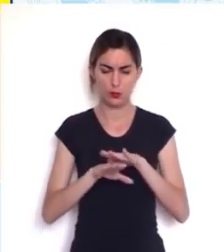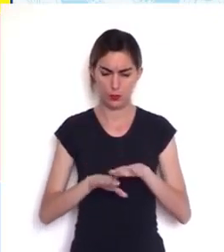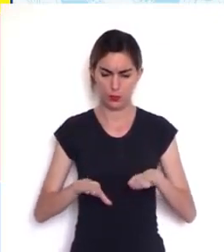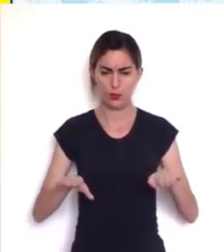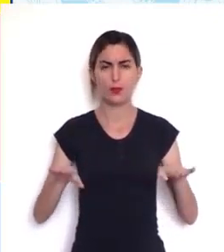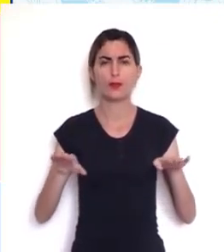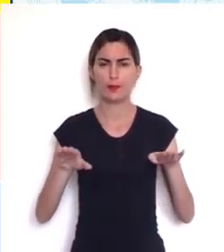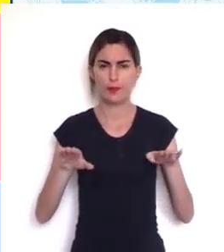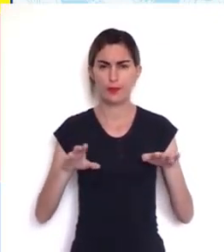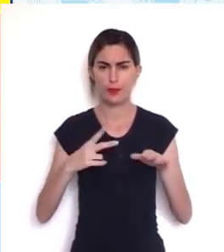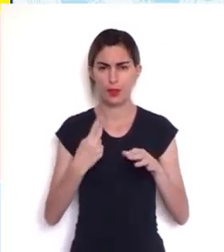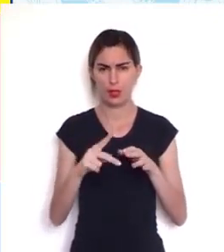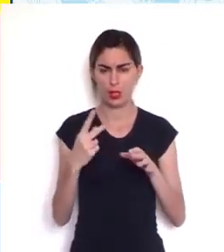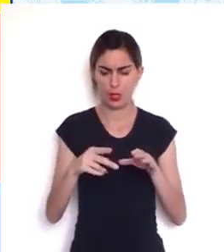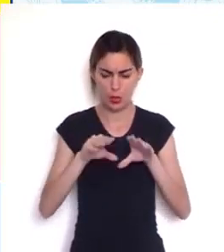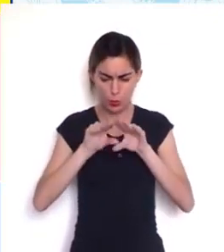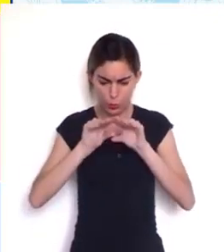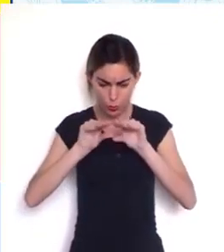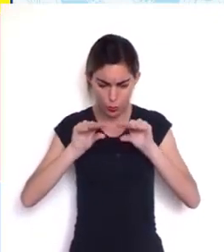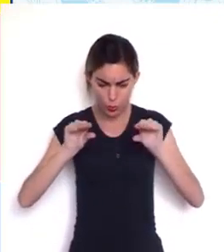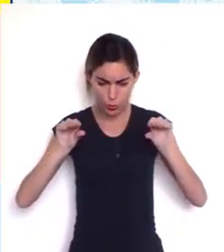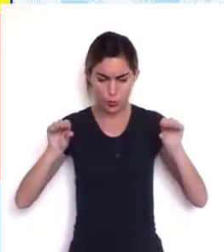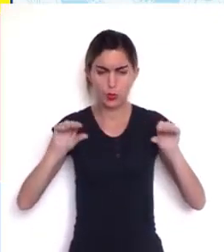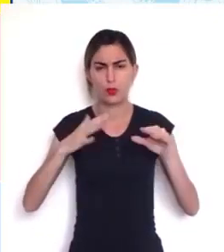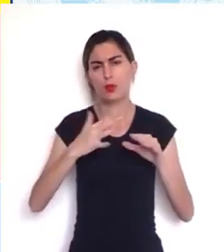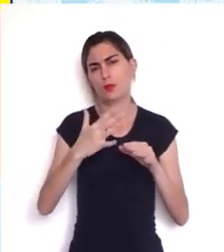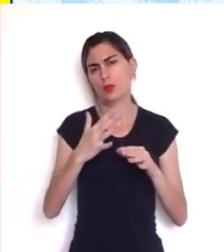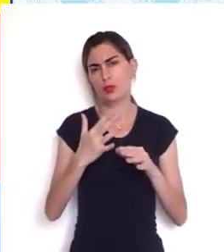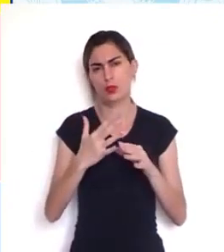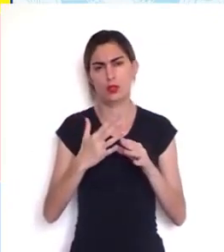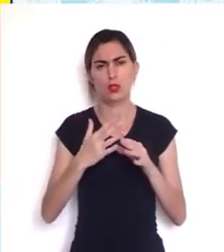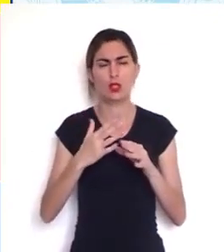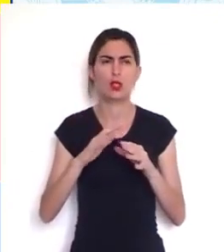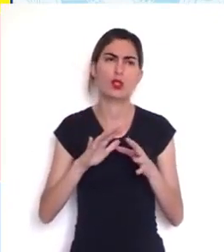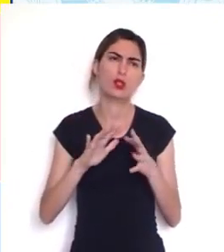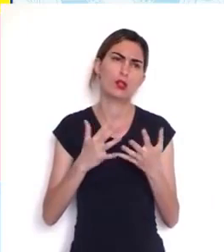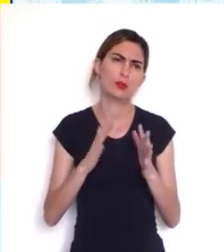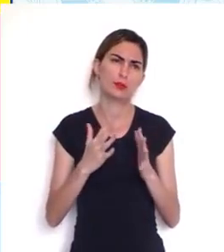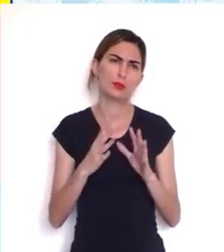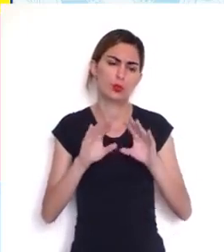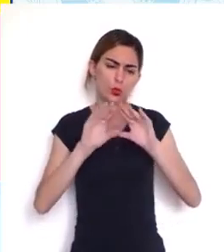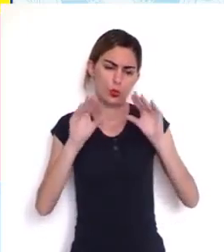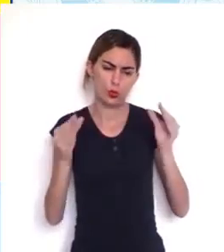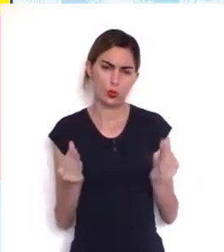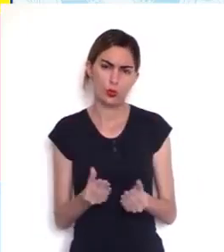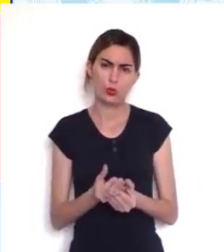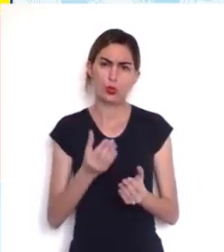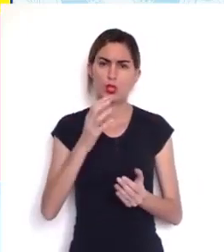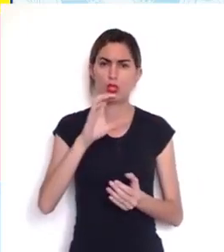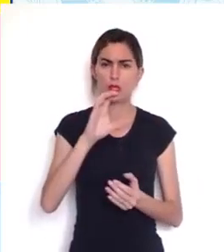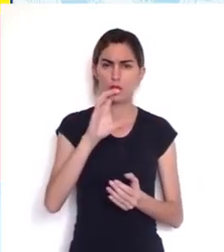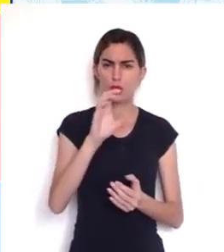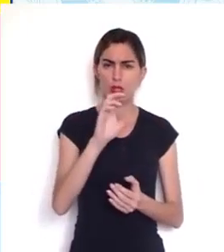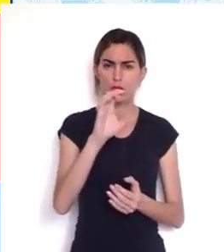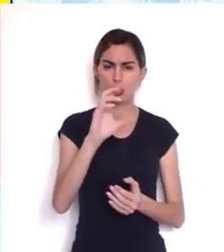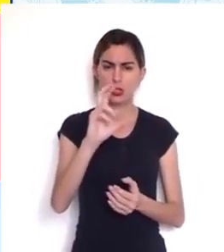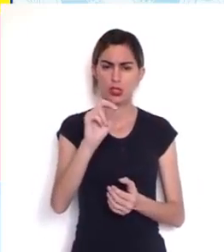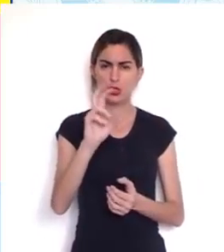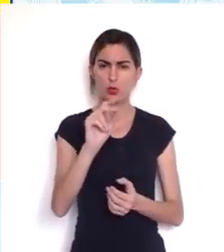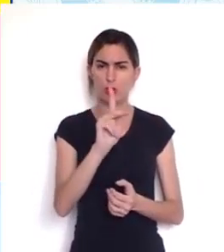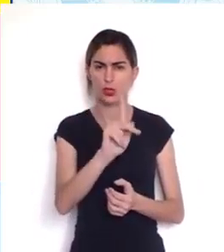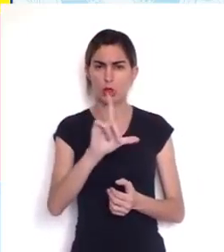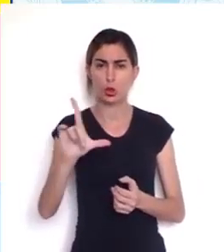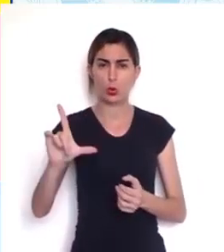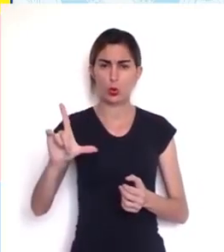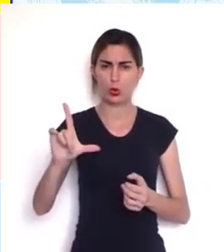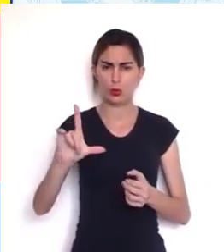da superfície. E sua espessura, ela chega pelo menos a uns 50 quilômetros